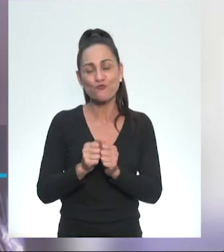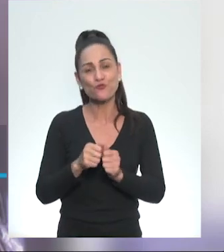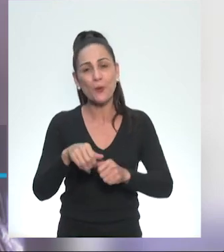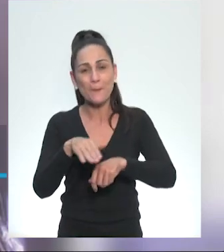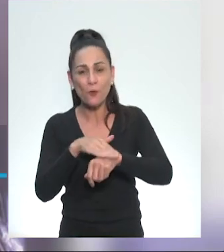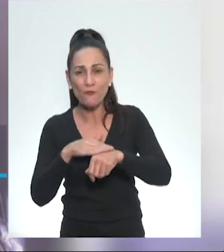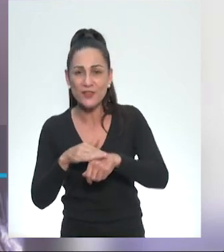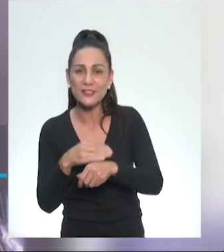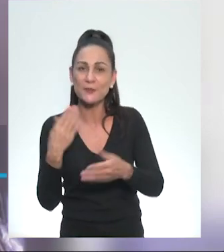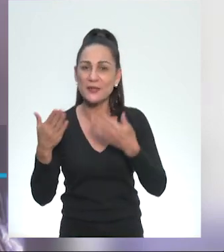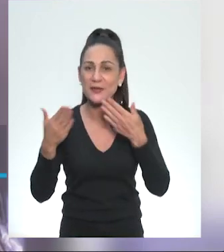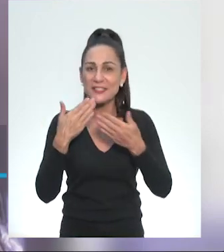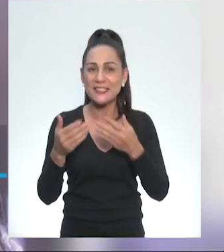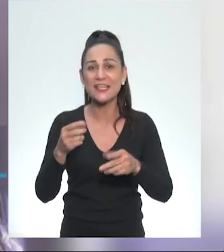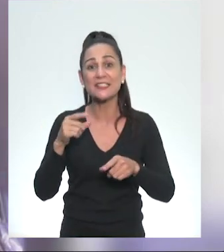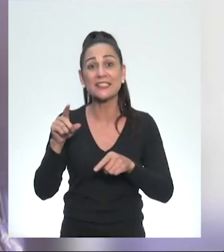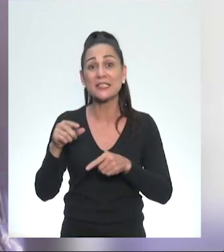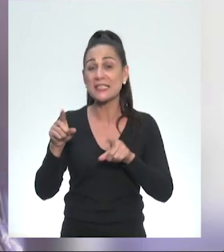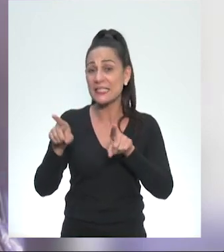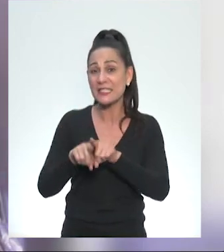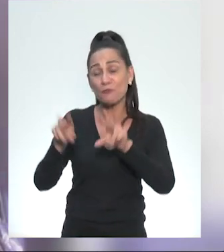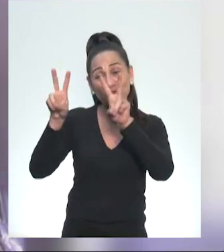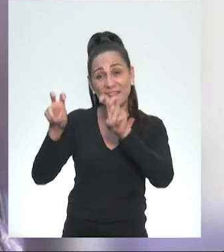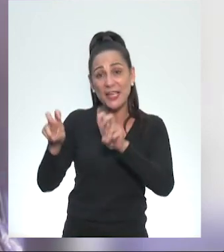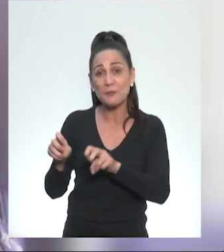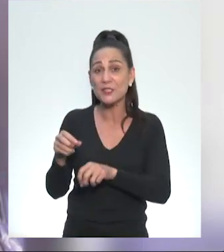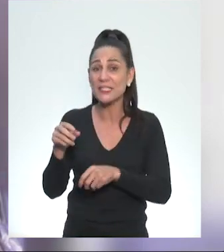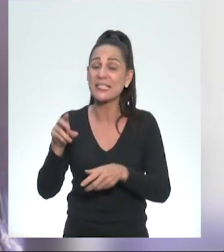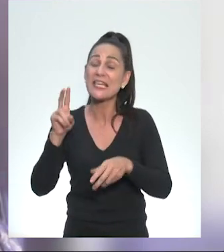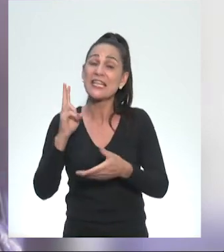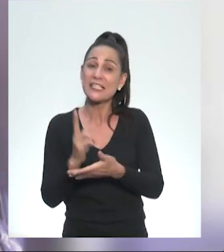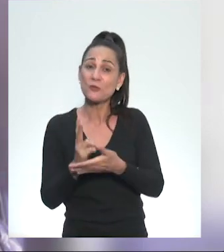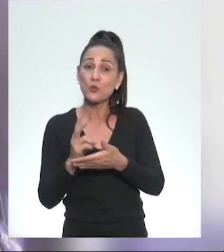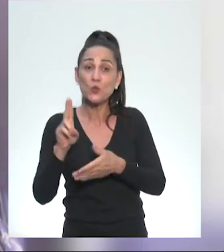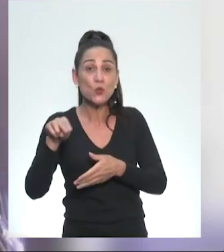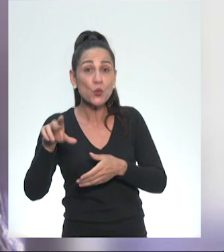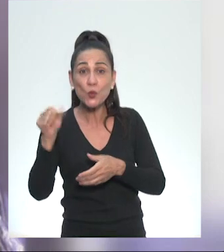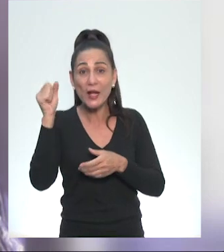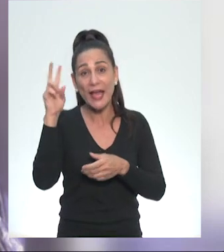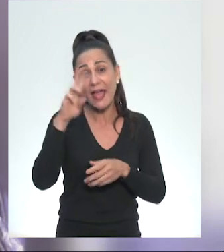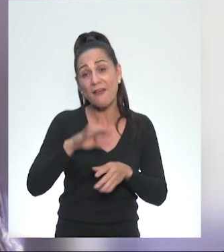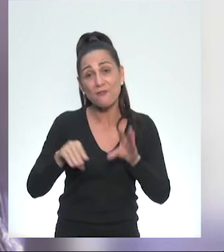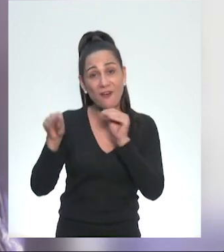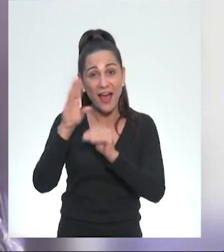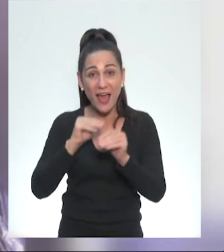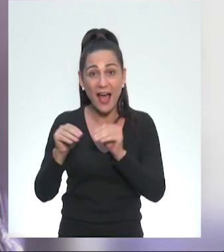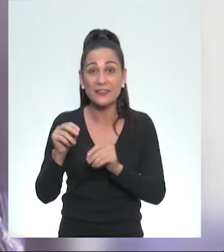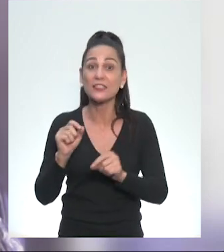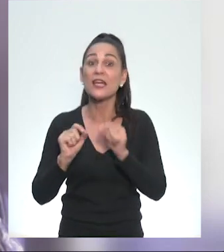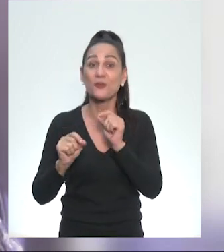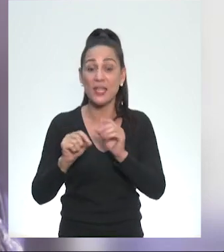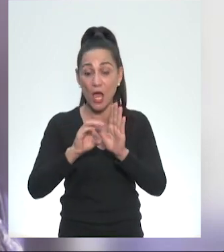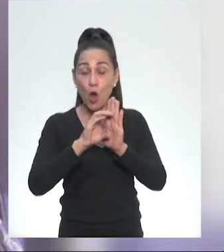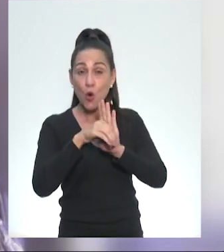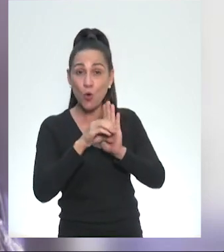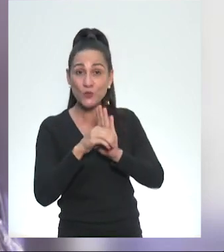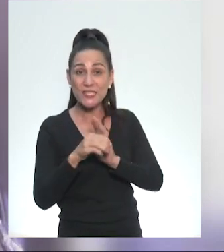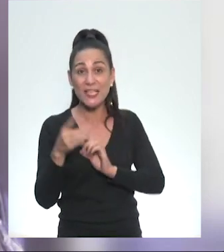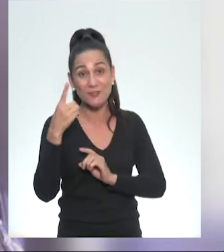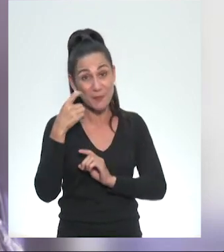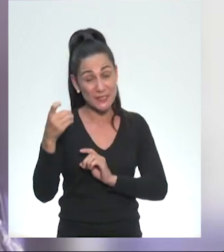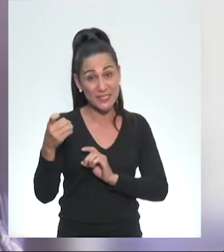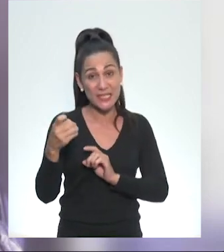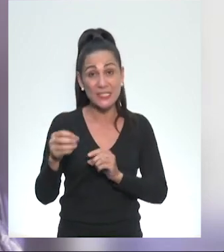aí sobre coisas que nem sempre são faladas, né? A gente acaba relembrando conceitos não tão interessantes, a gente